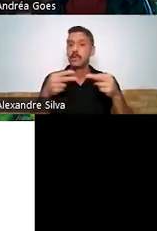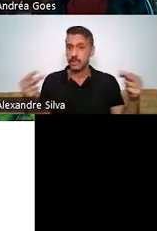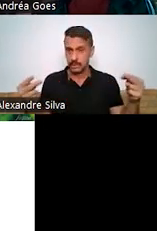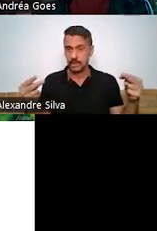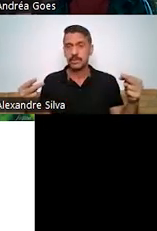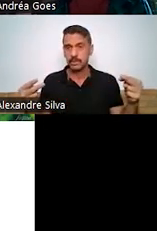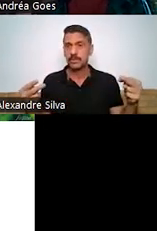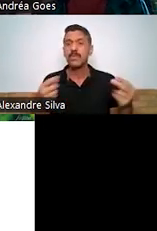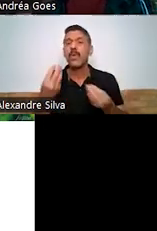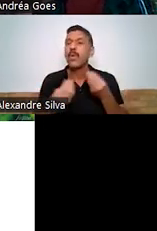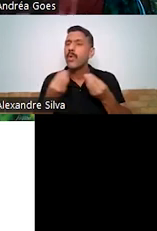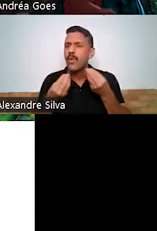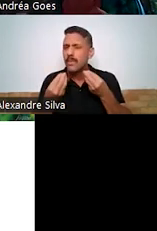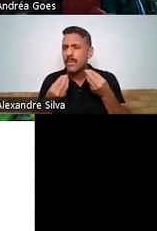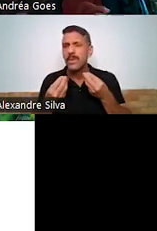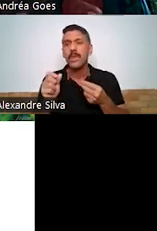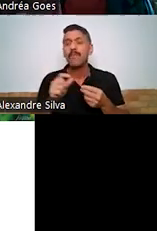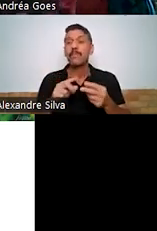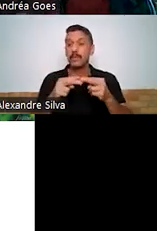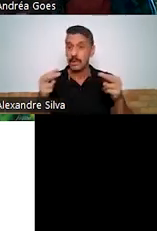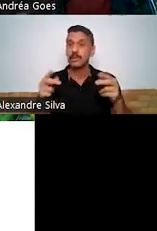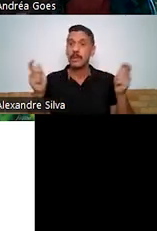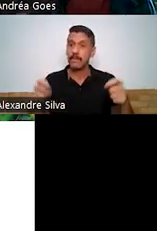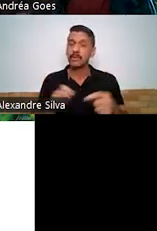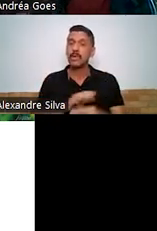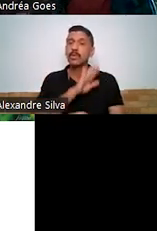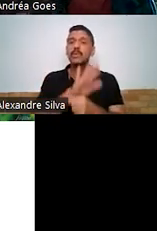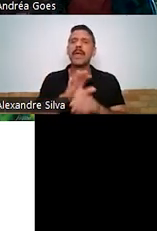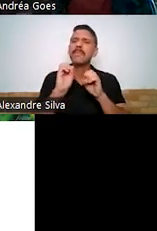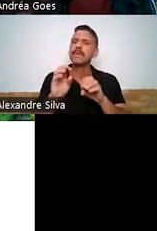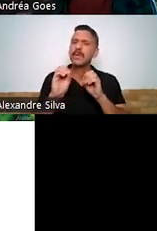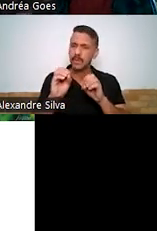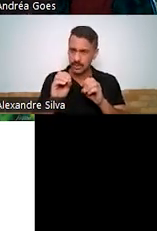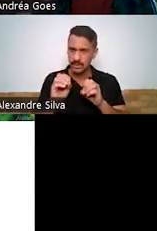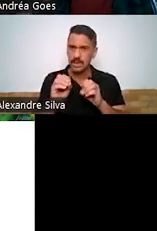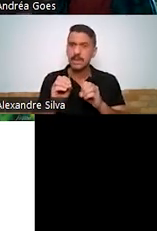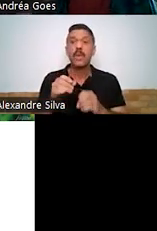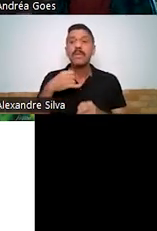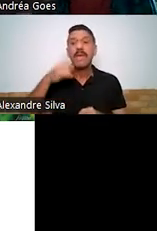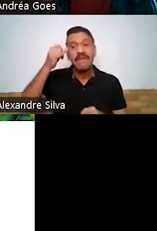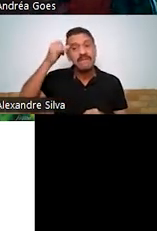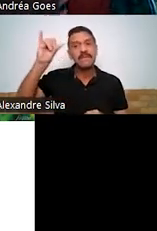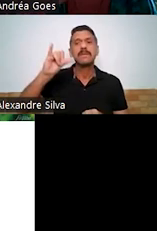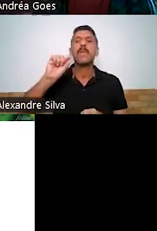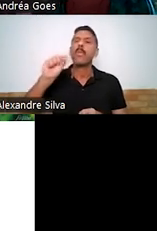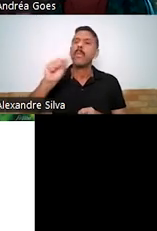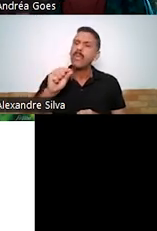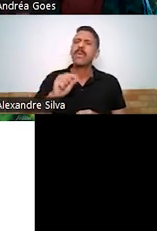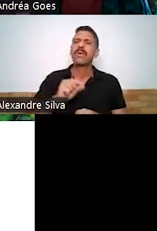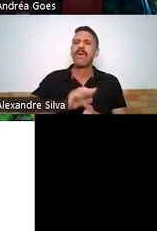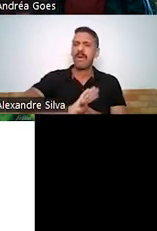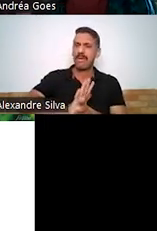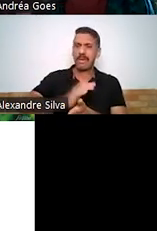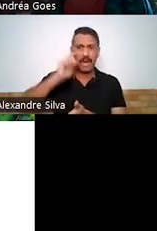Ou seja, como é que a genética pode contribuir para a educação antirracista? Então, em primeiro lugar, o que confere a cor